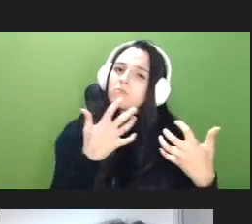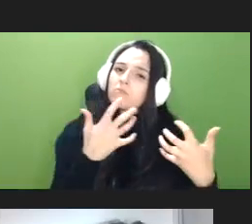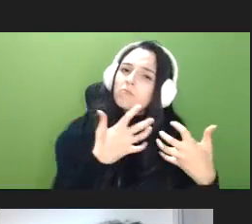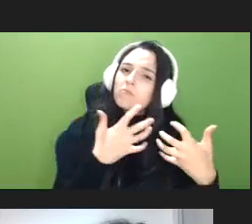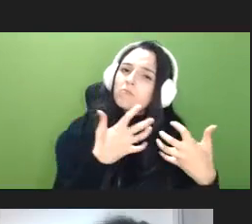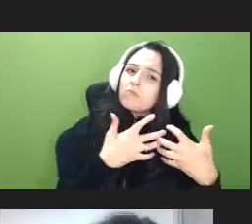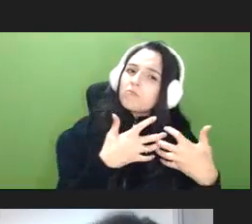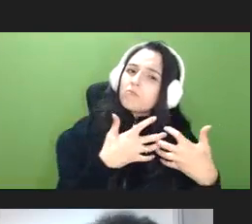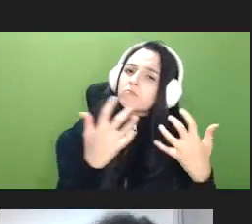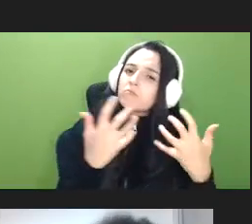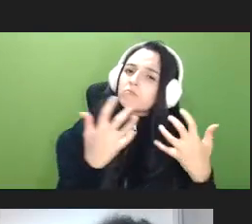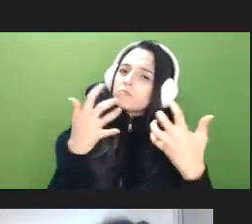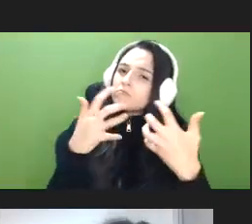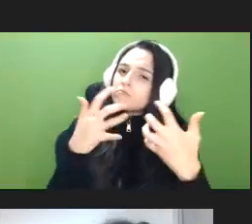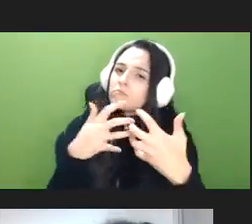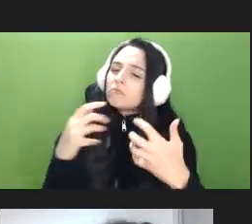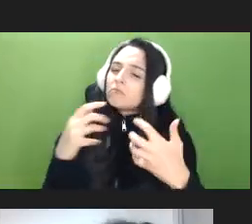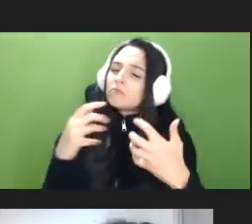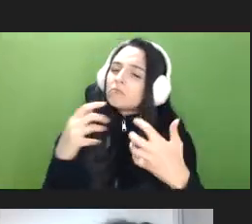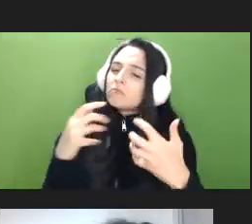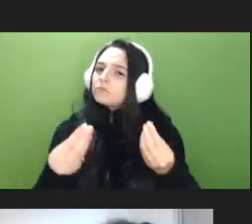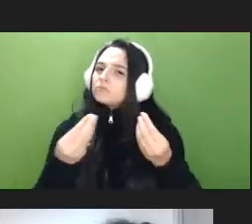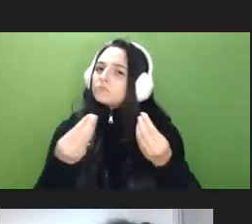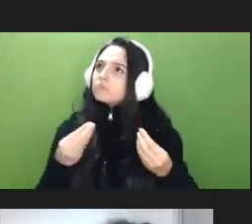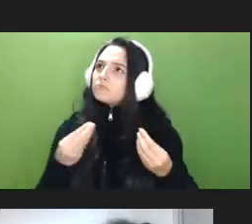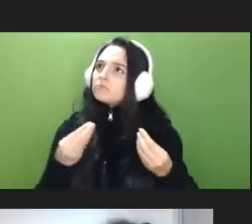para outros questionamentos, né?